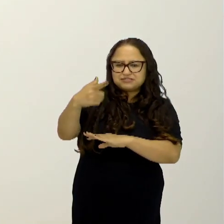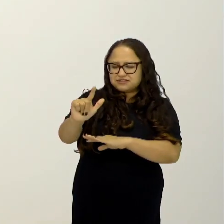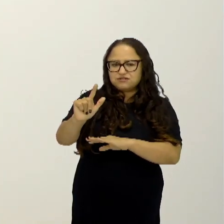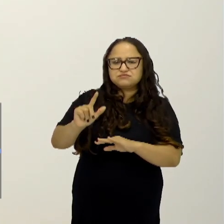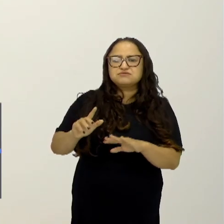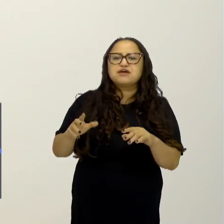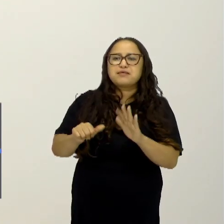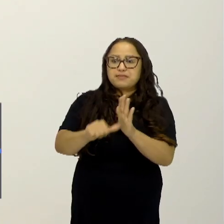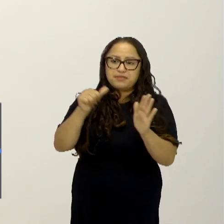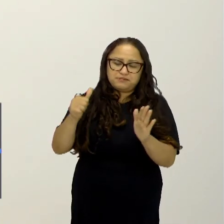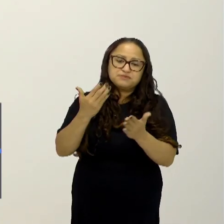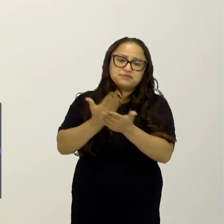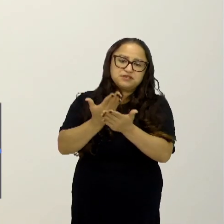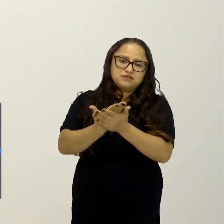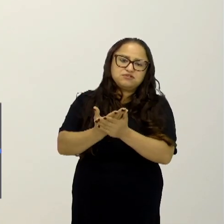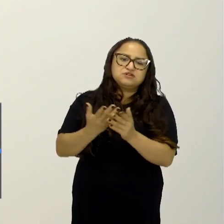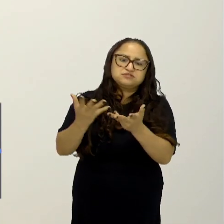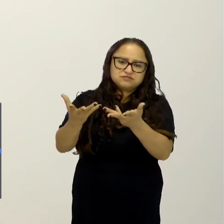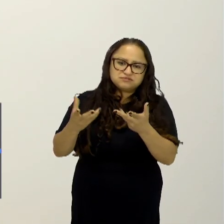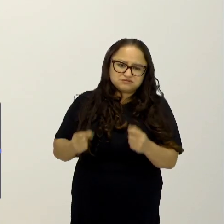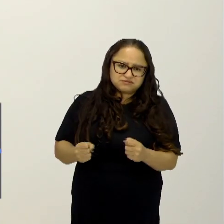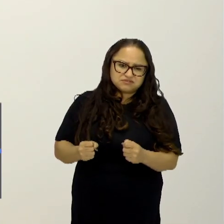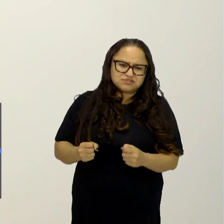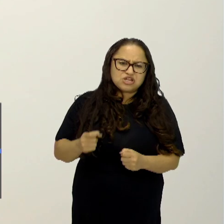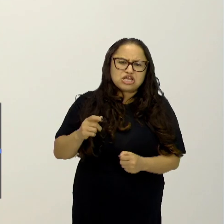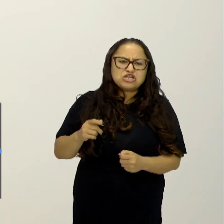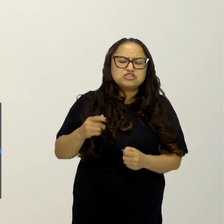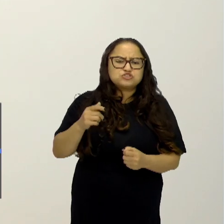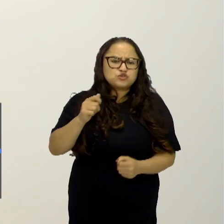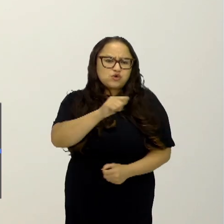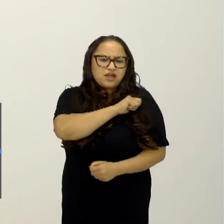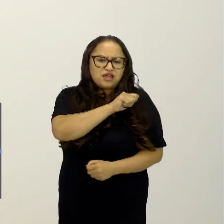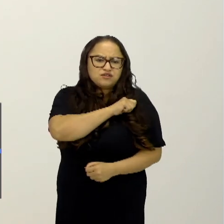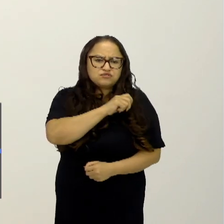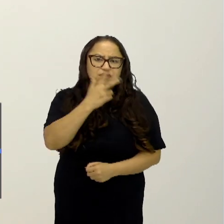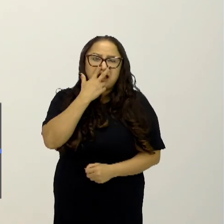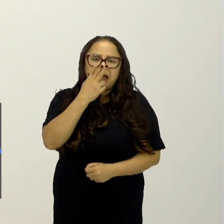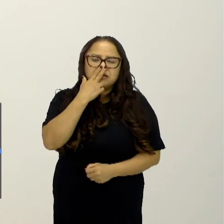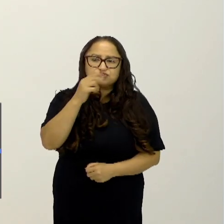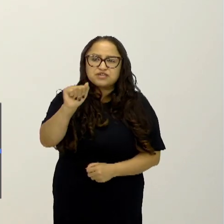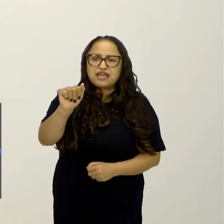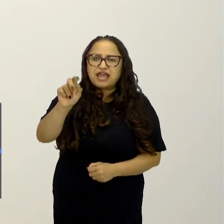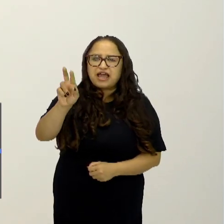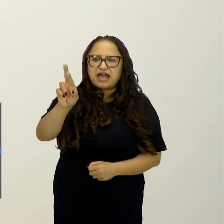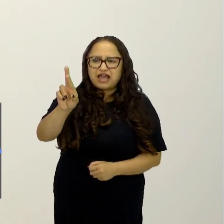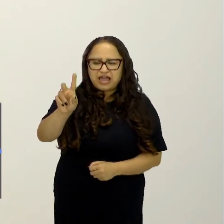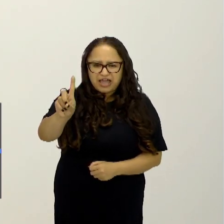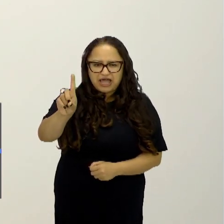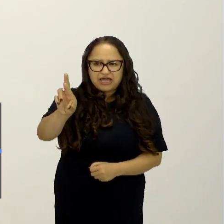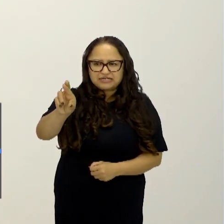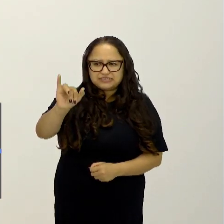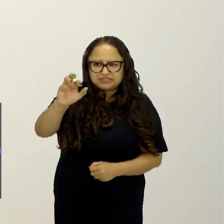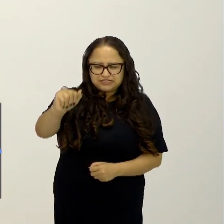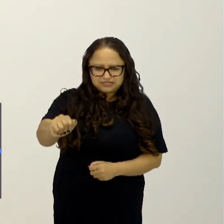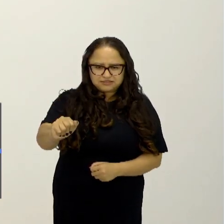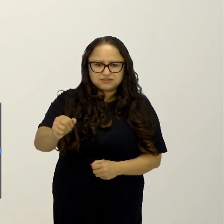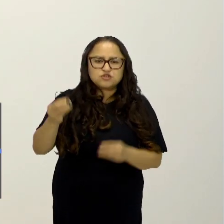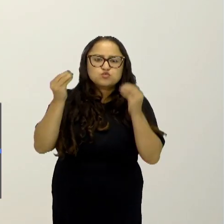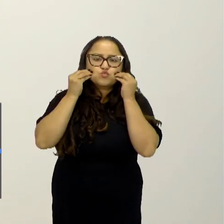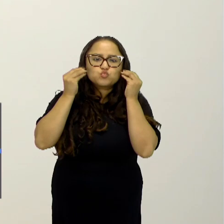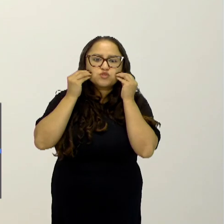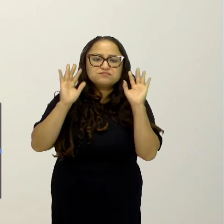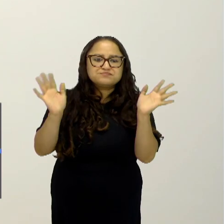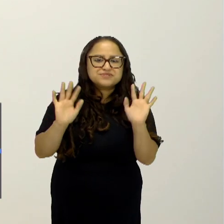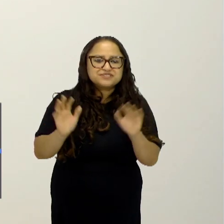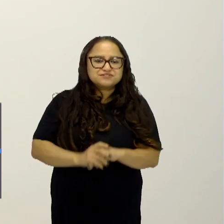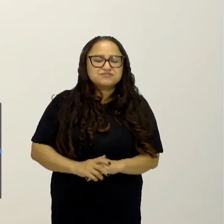gente recebeu a atividade de um aluno que agora eu esqueci o nome dele, acho que é Adrian. Não sei se o nome dele é Adrian. É isso aí. Um beijo para você. E